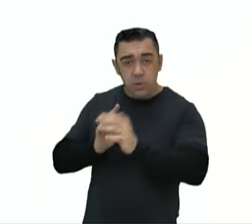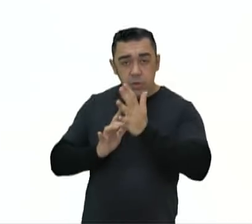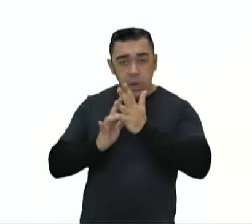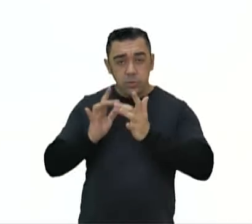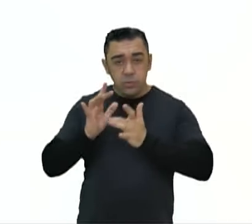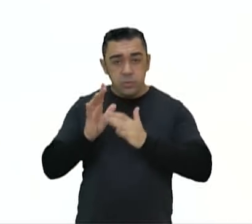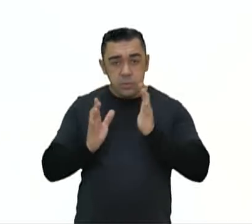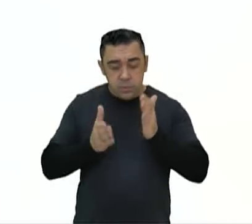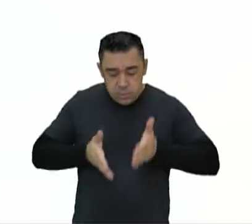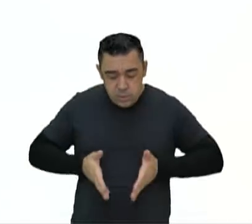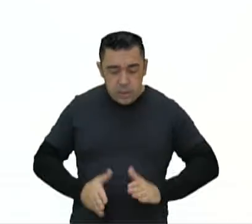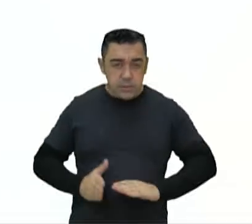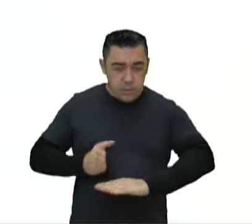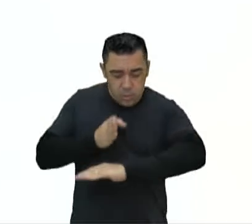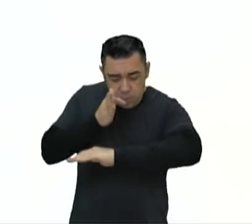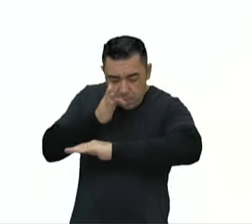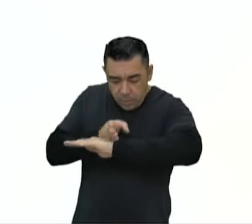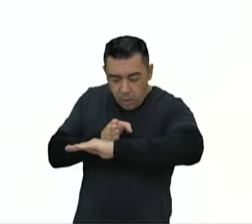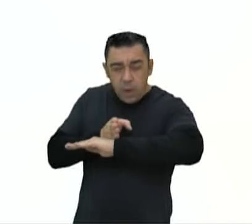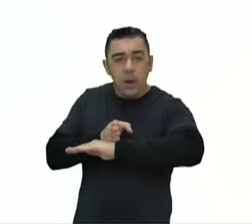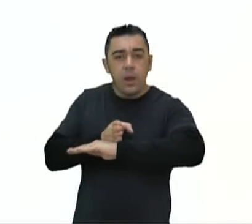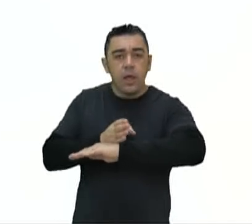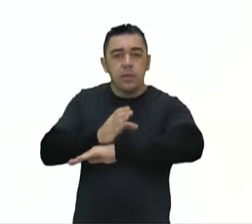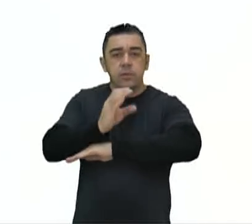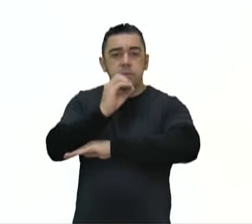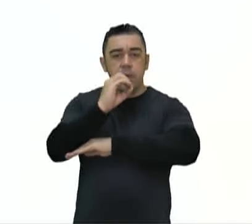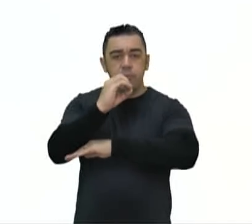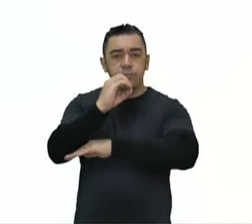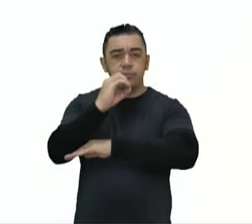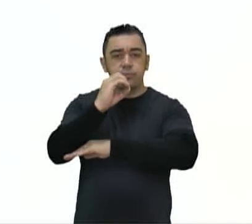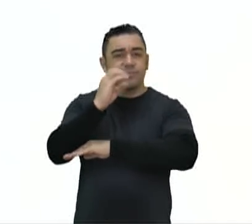a origem dos números